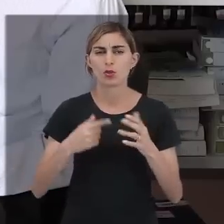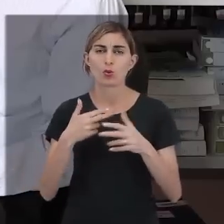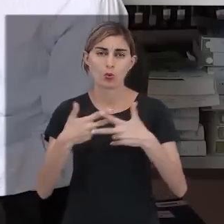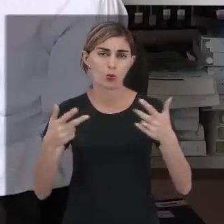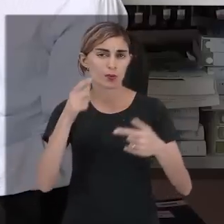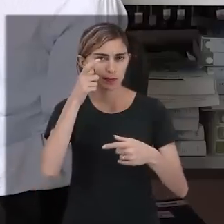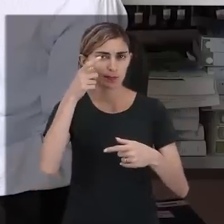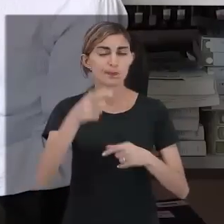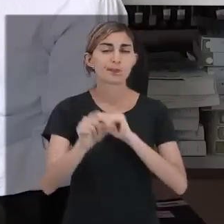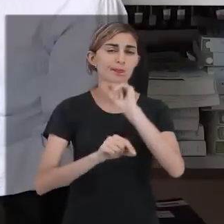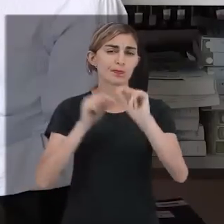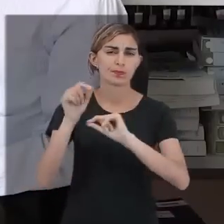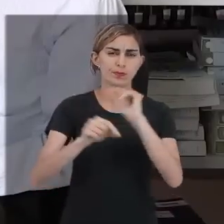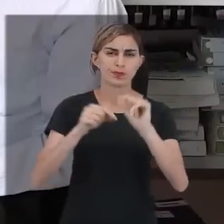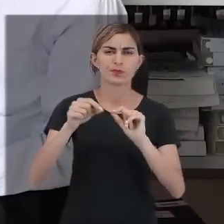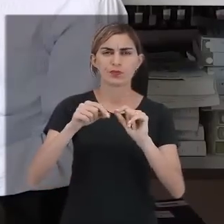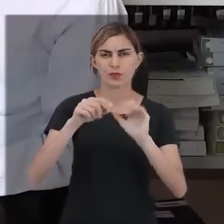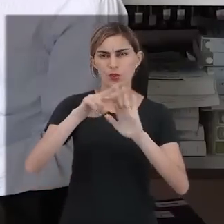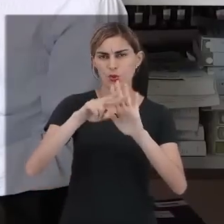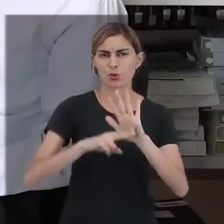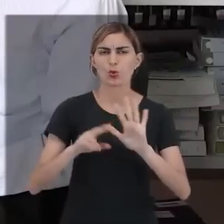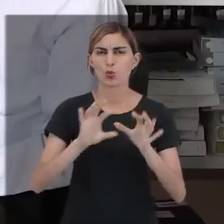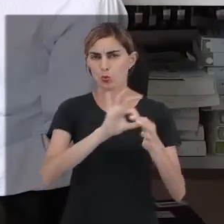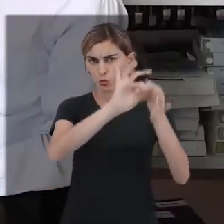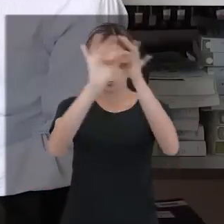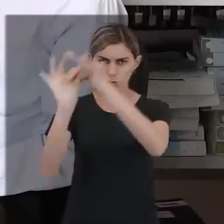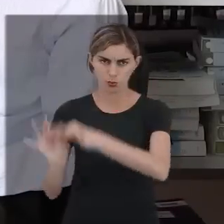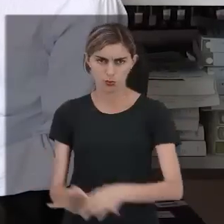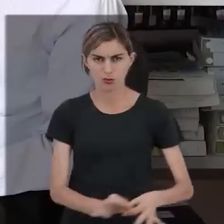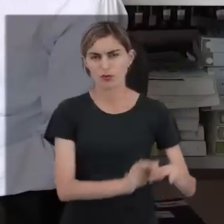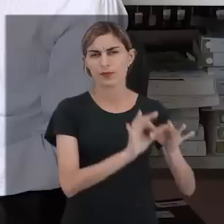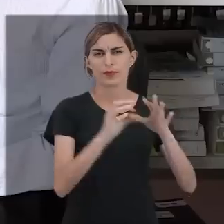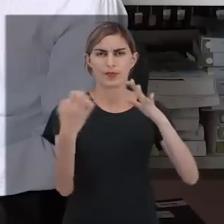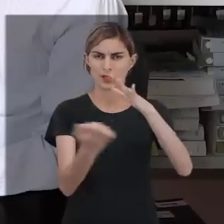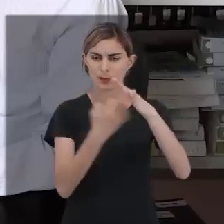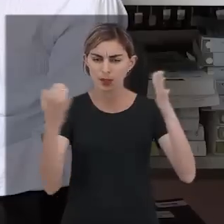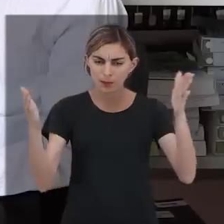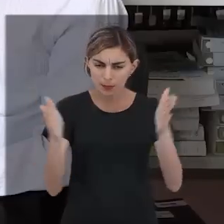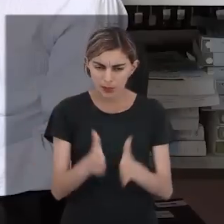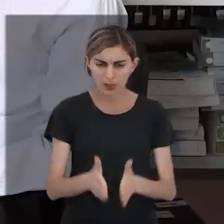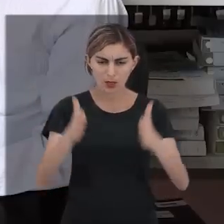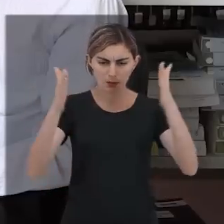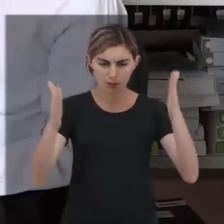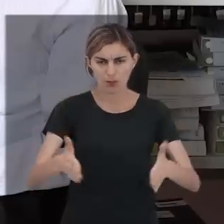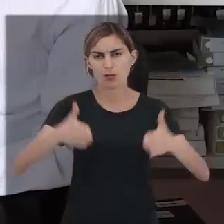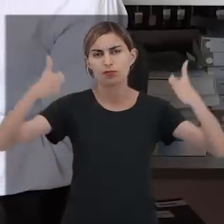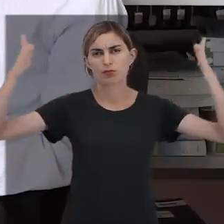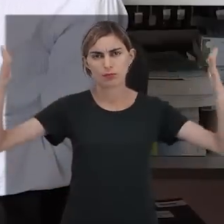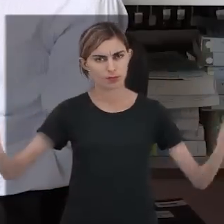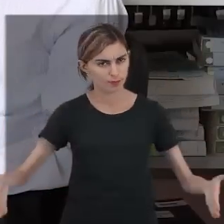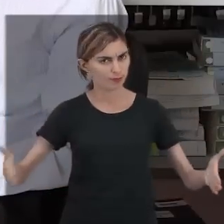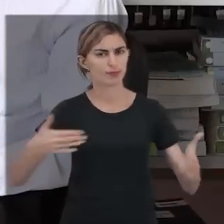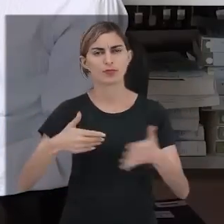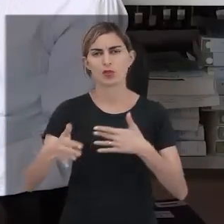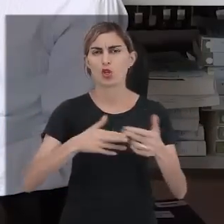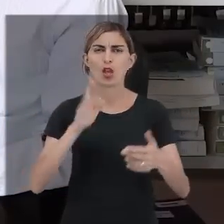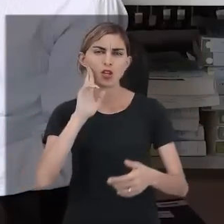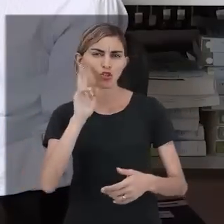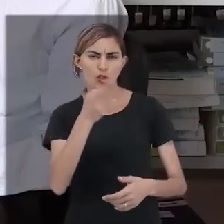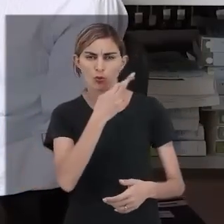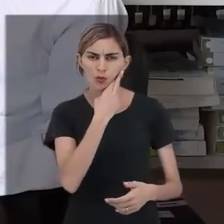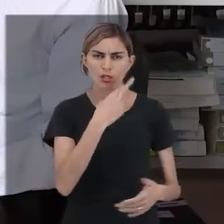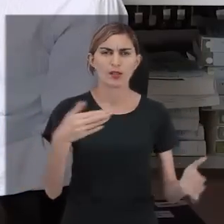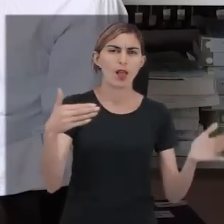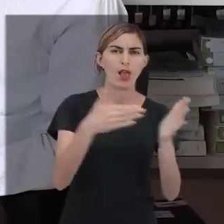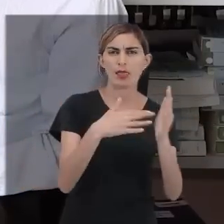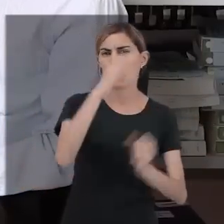coisa interessante é que a norma, ela é universal, ela é aplicada a uma empresa de pequeno, médio, grande porte, a um restaurante,